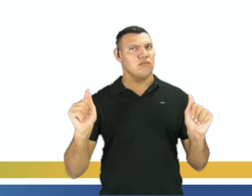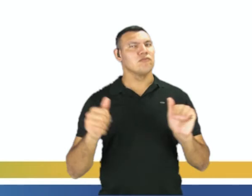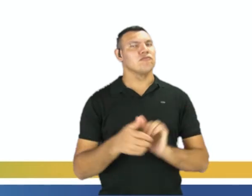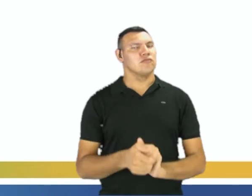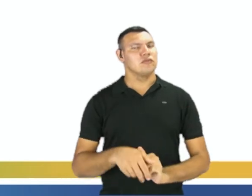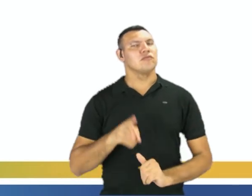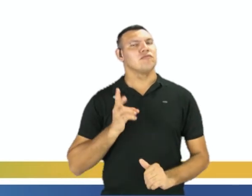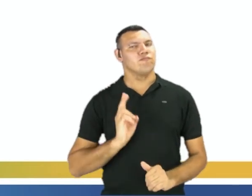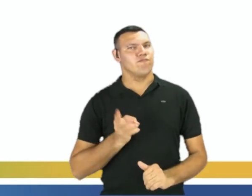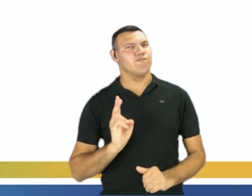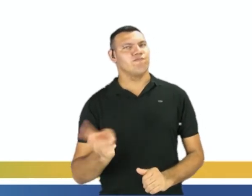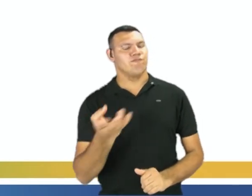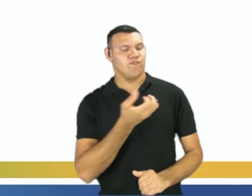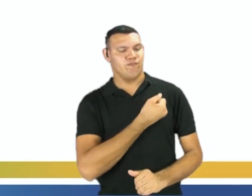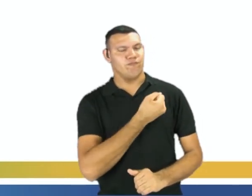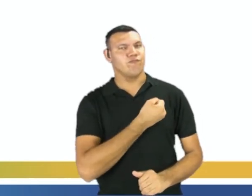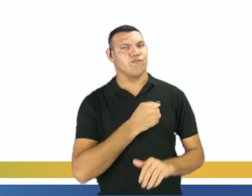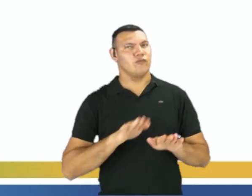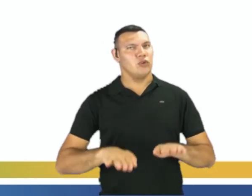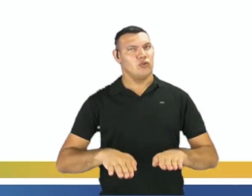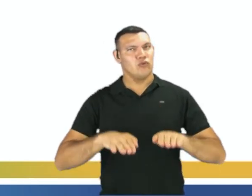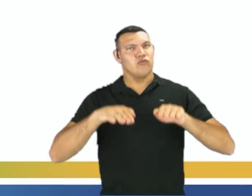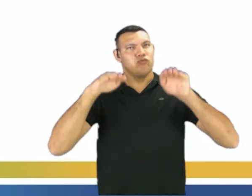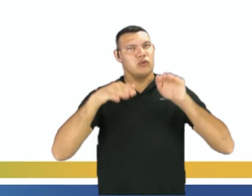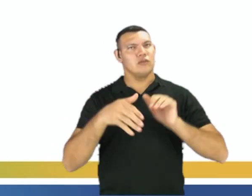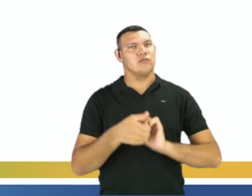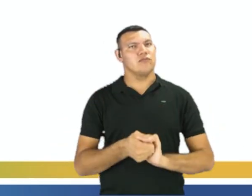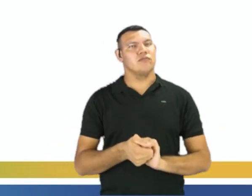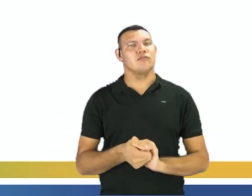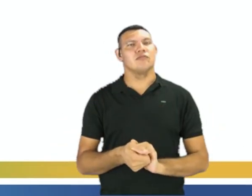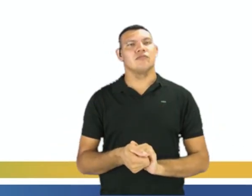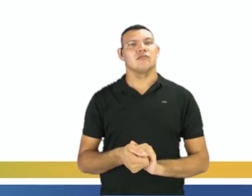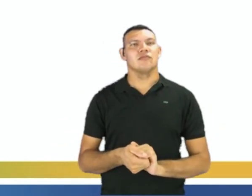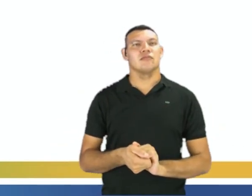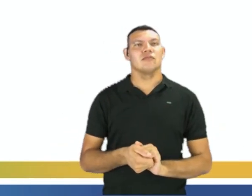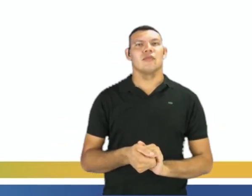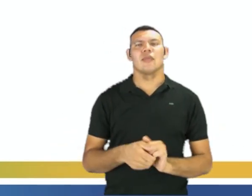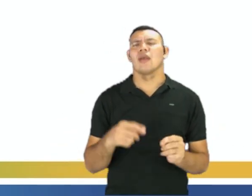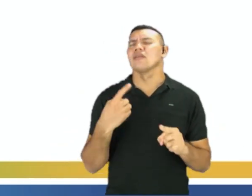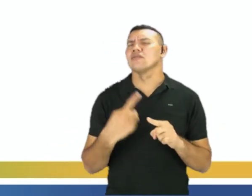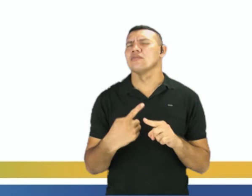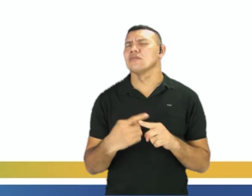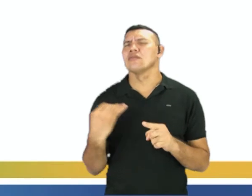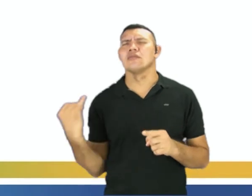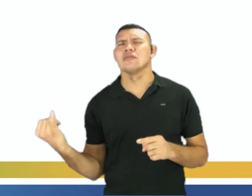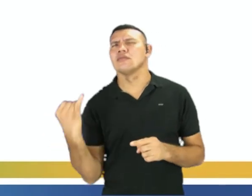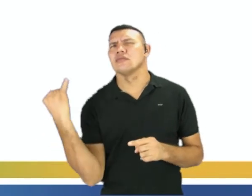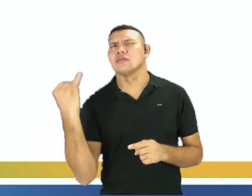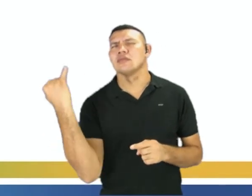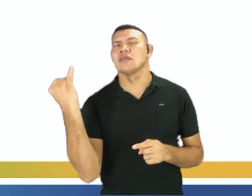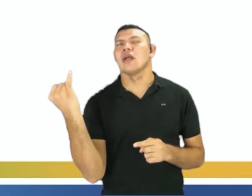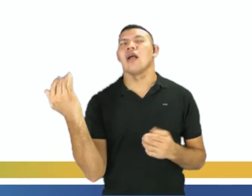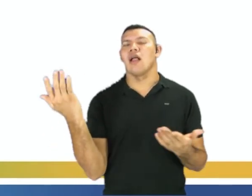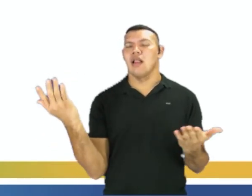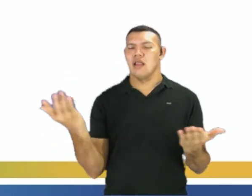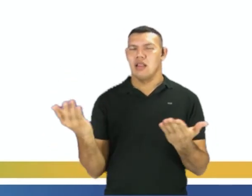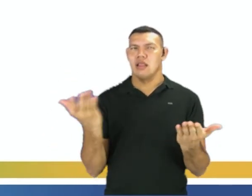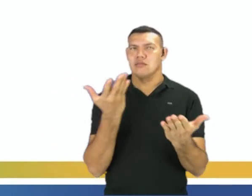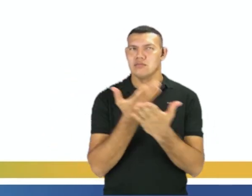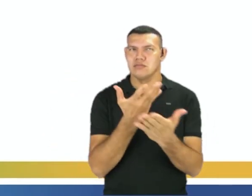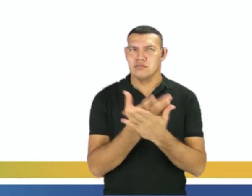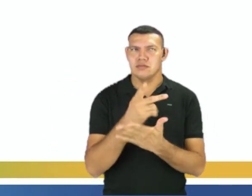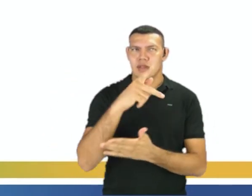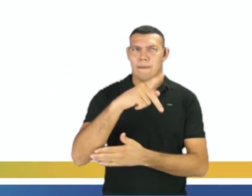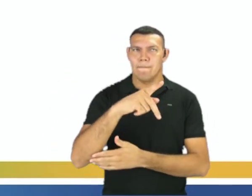está falando da água, não vai mudar, ok? E qual é a importância desse valor? A gente vai estar trabalhando agora com pH e